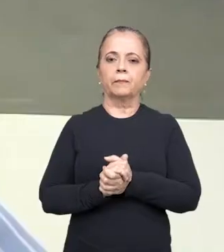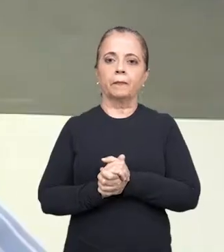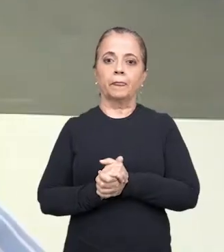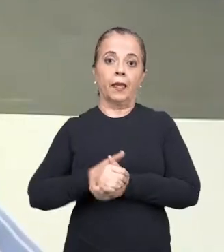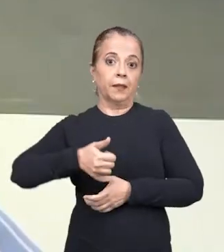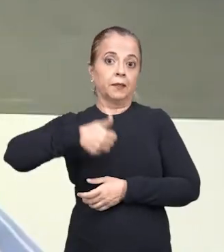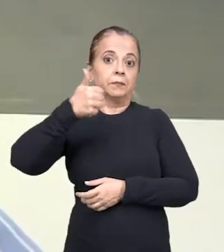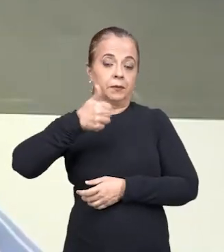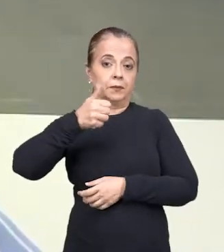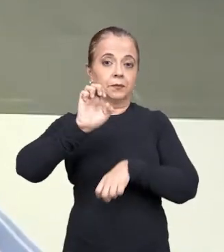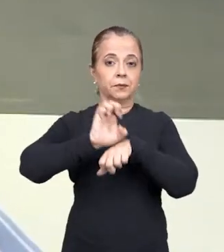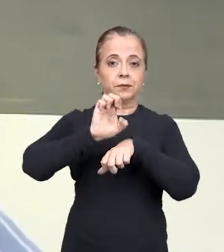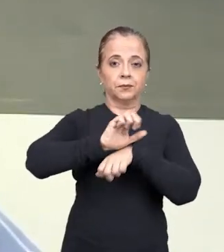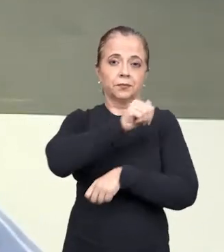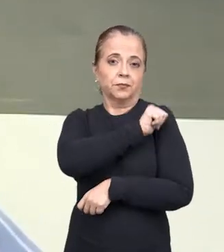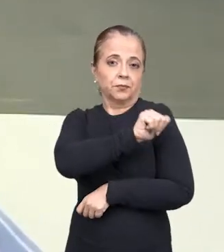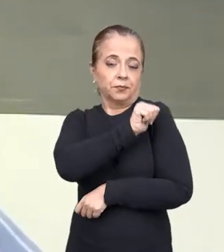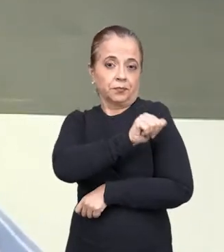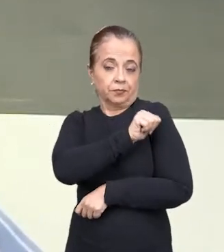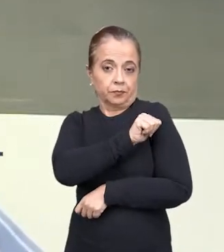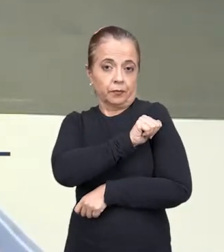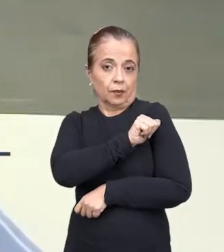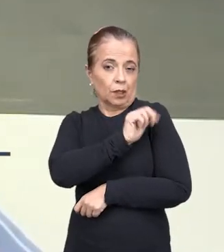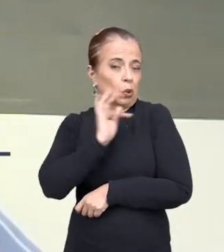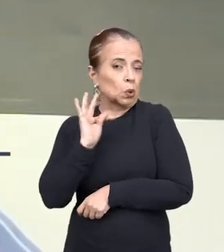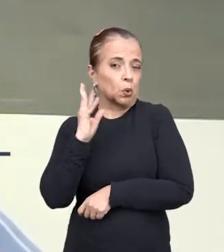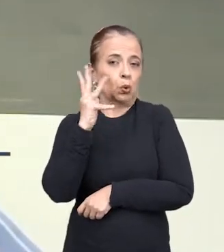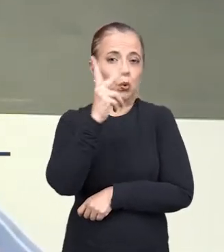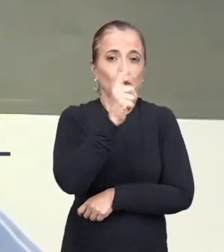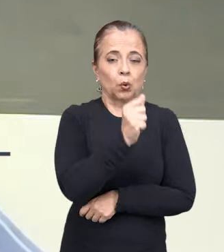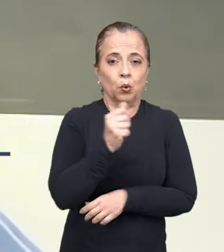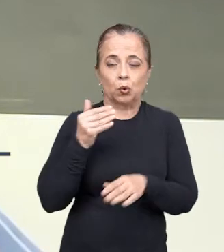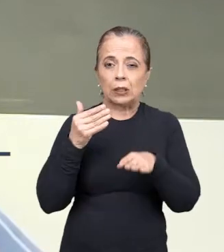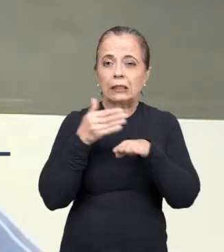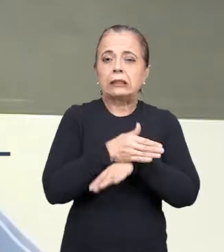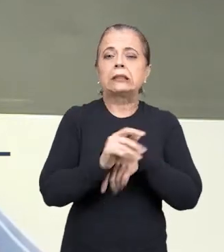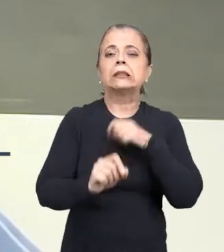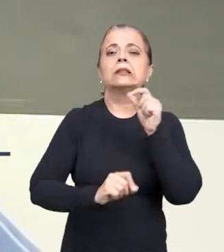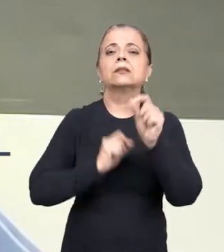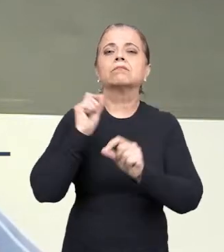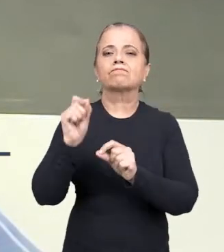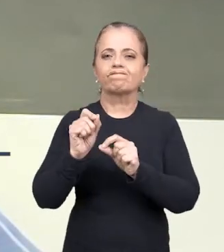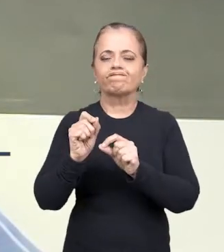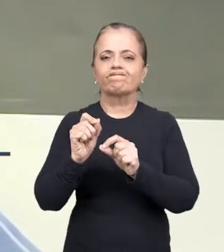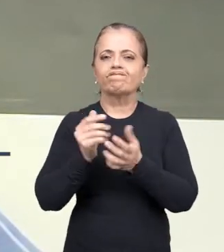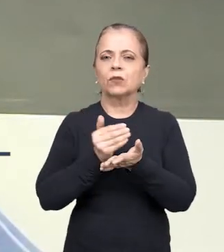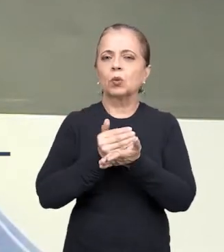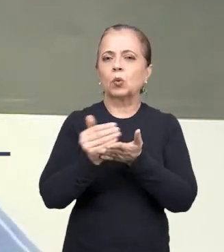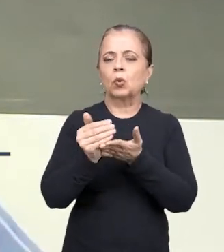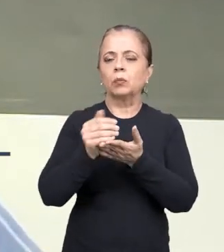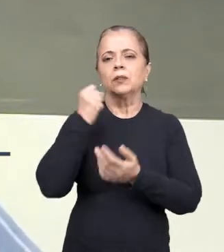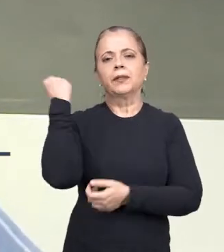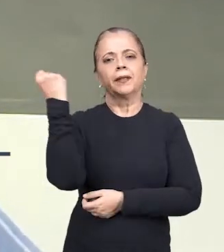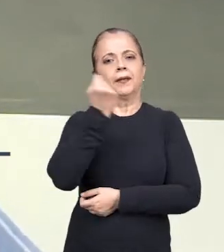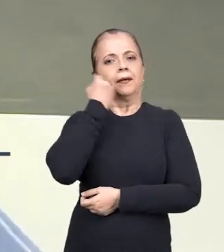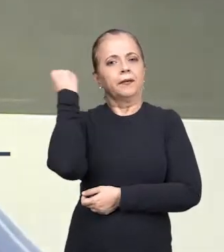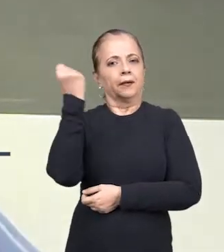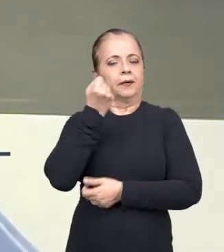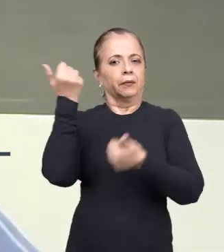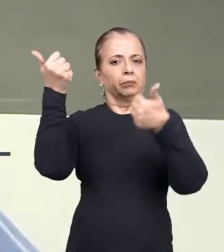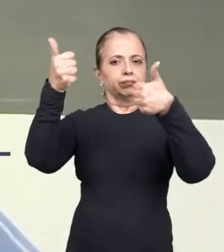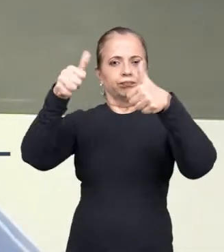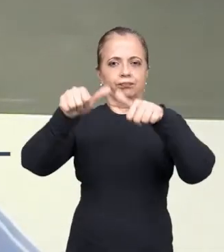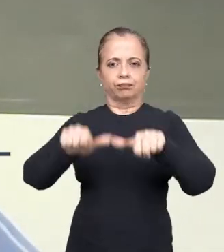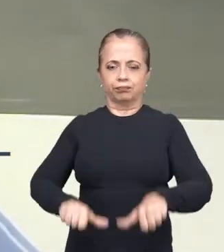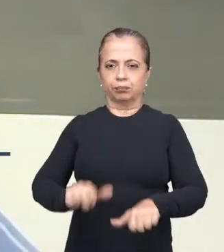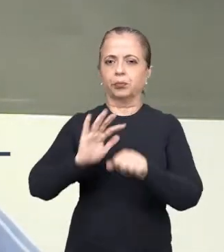Covid-19. Bem, primeiramente, o estado do Rio de Janeiro inteiro, ele entrou numa situação de agravamento